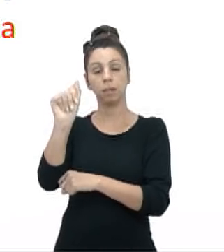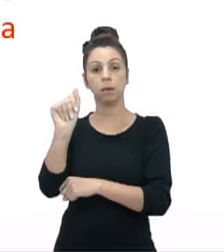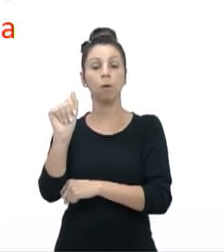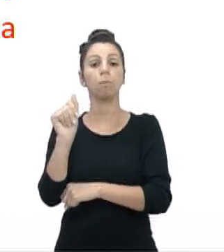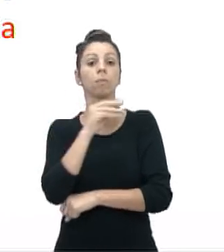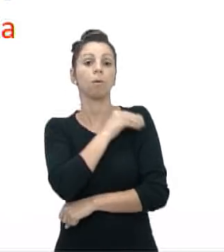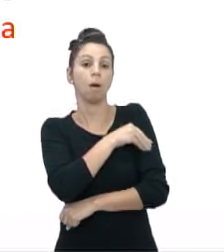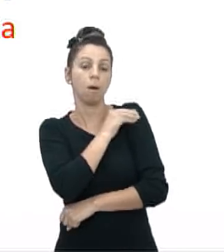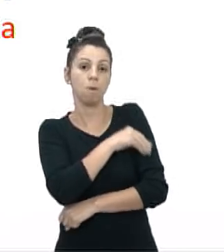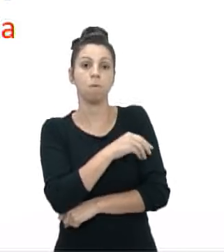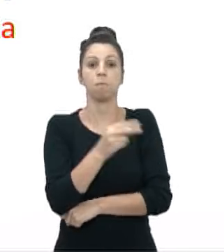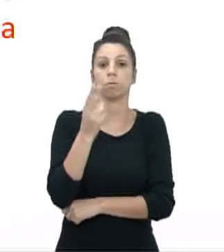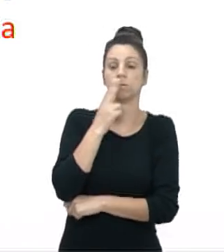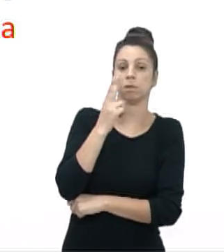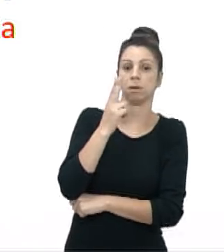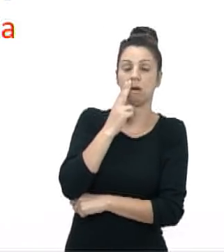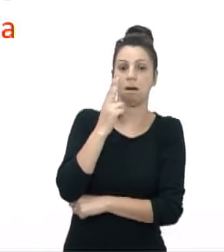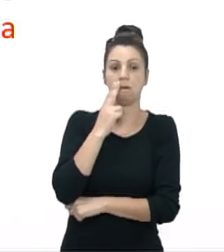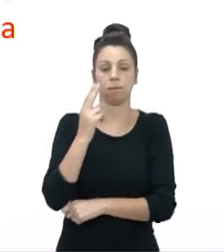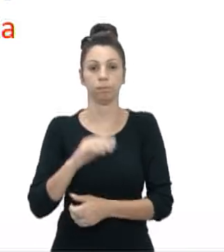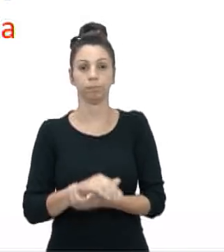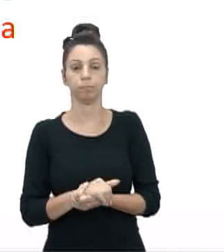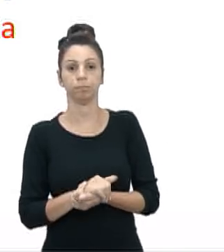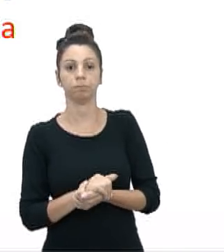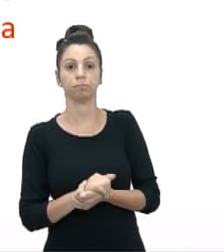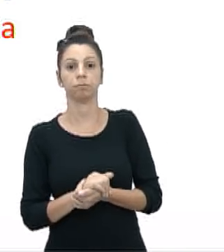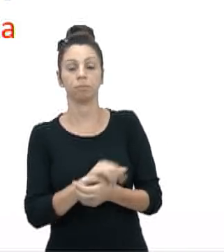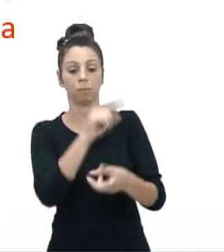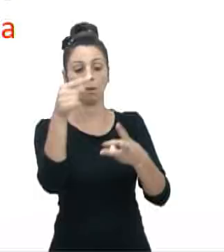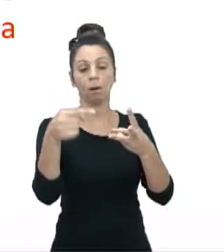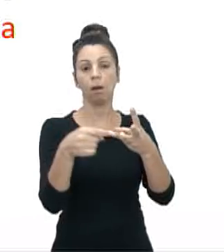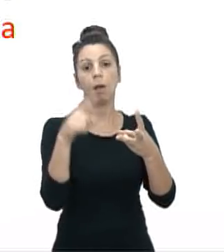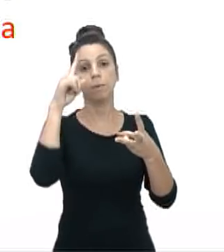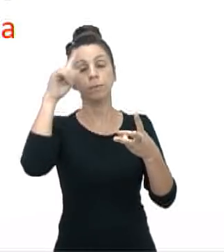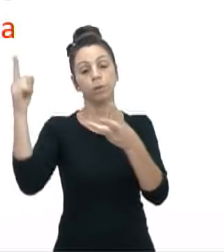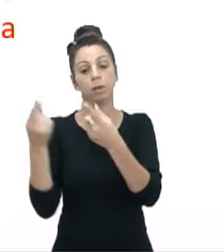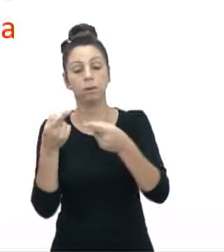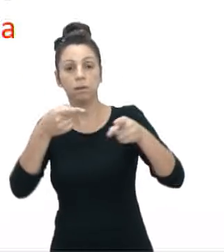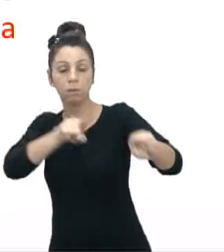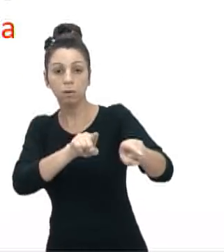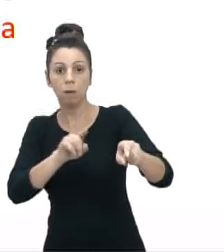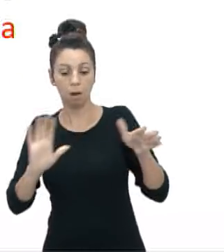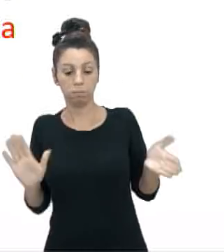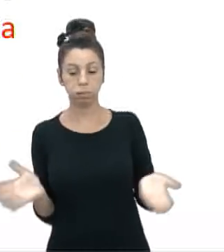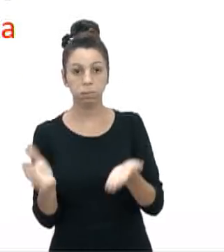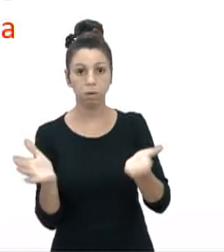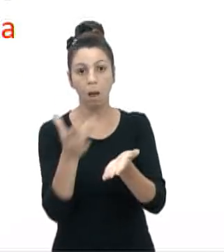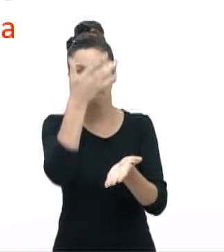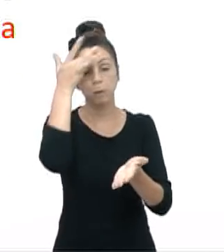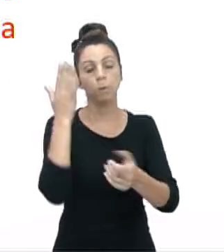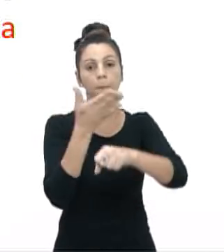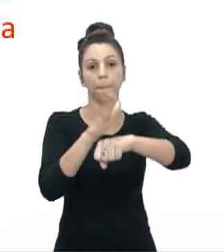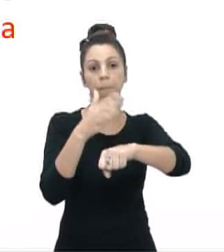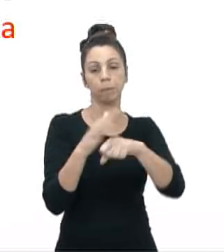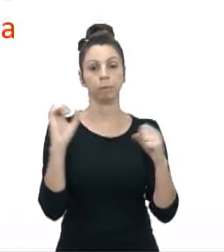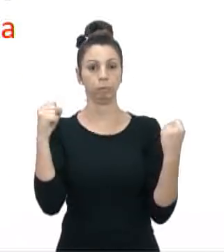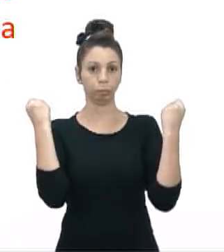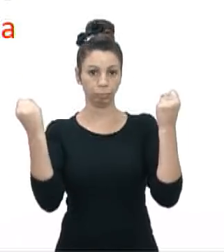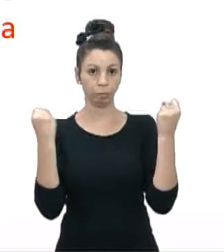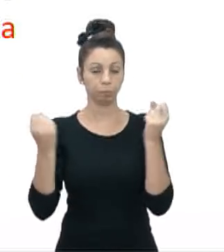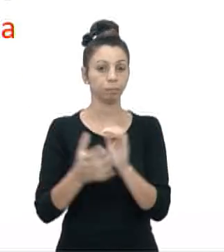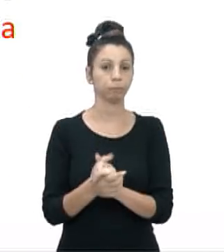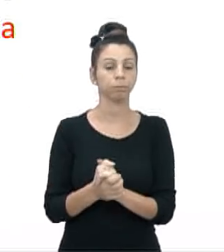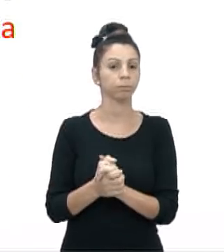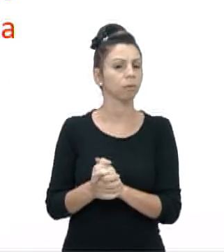álcool. O terceiro folder faz referência ao dia do desafio, sensibiliza as pessoas para a prática de exercícios. Né?